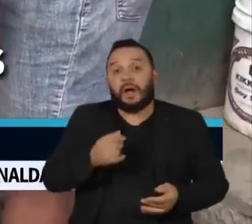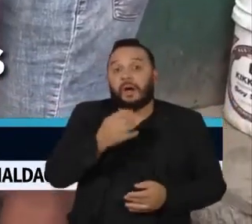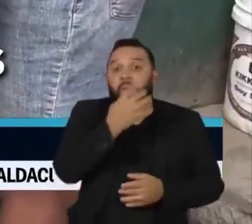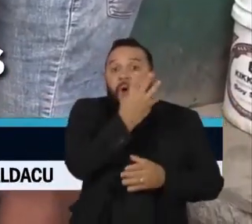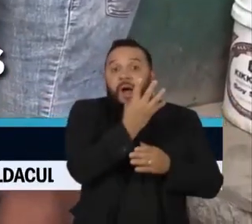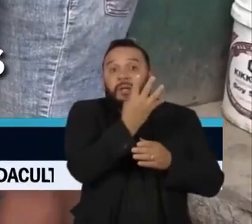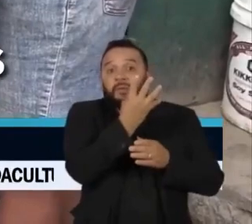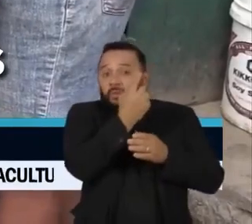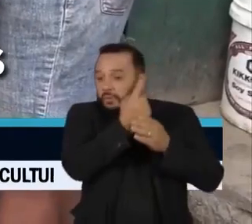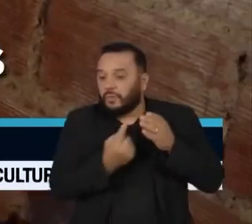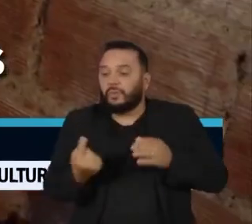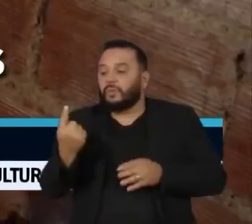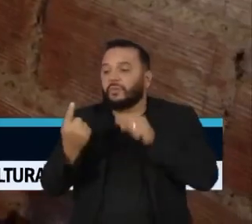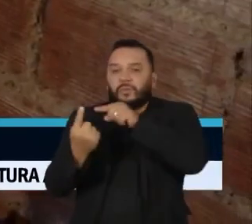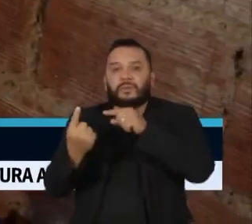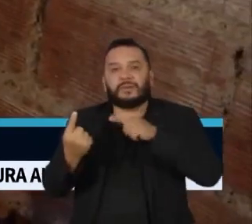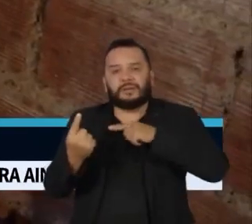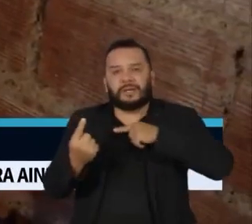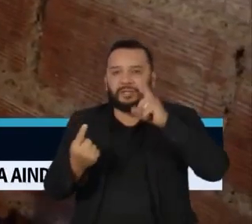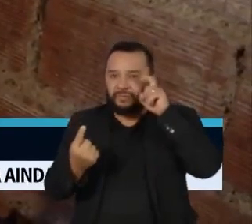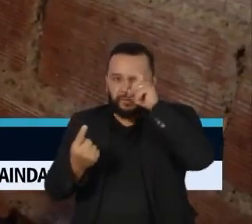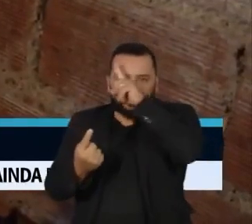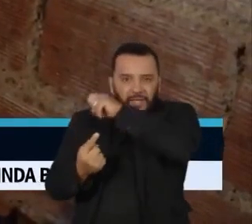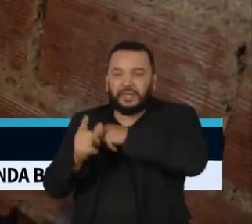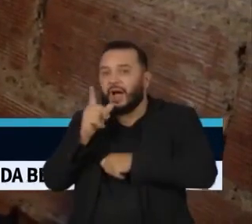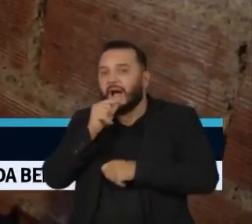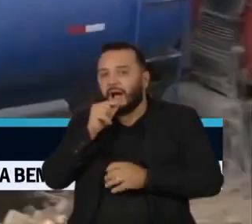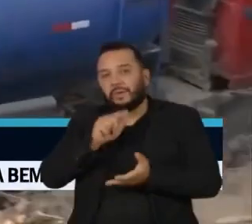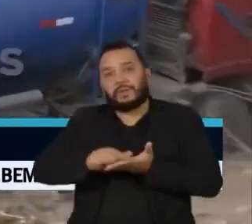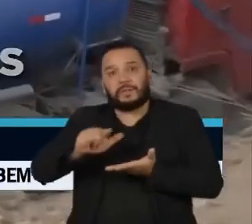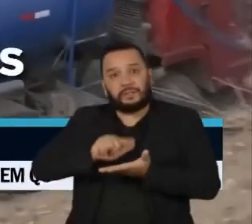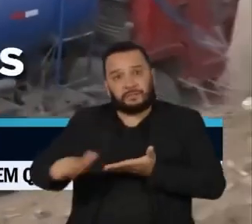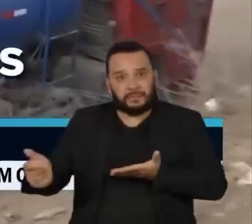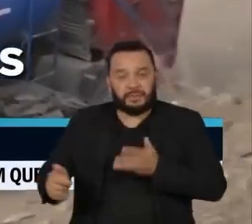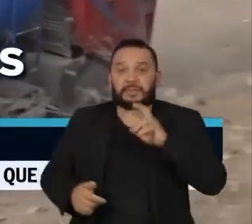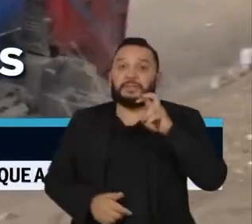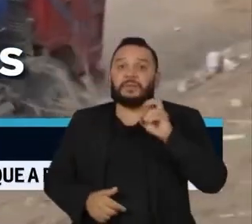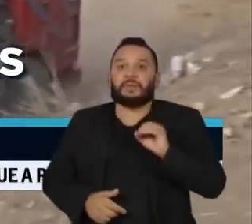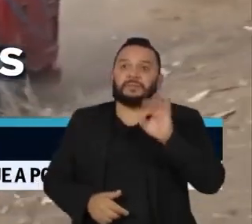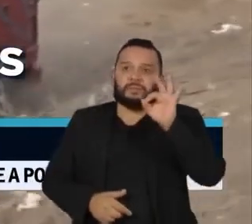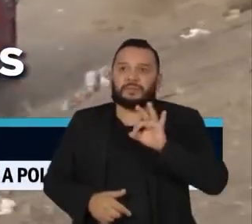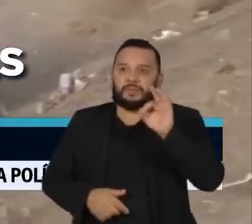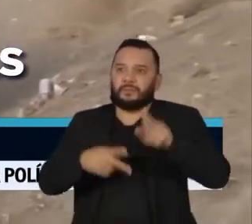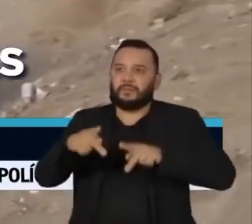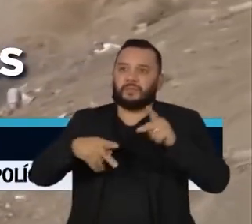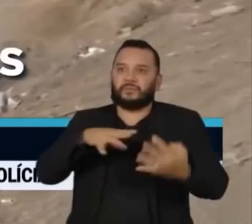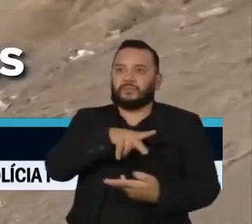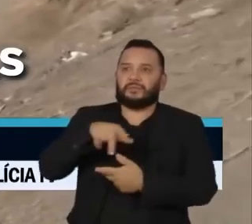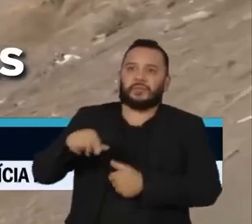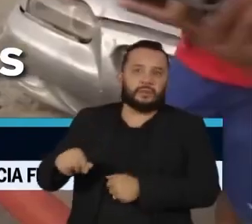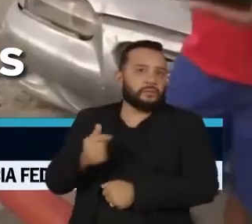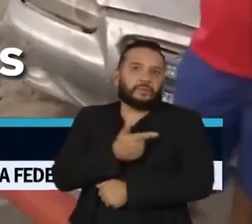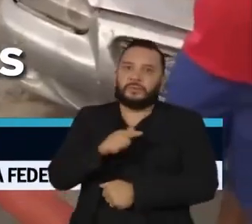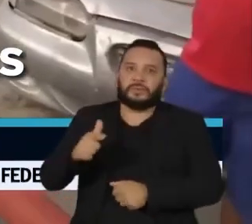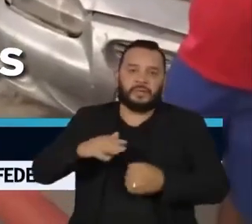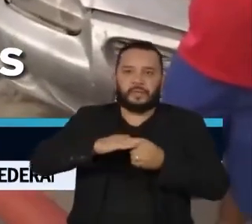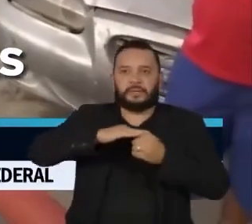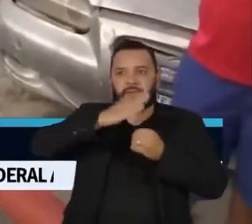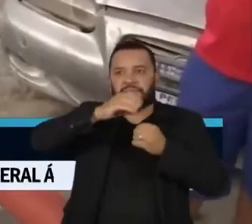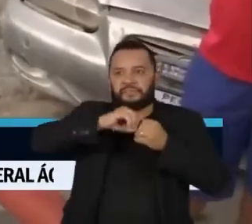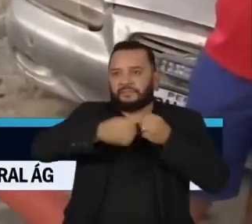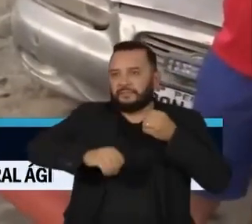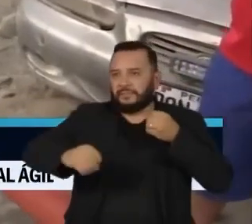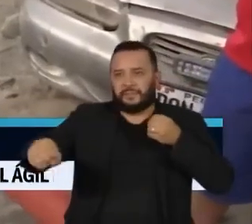não tem fácil acesso à água potável. Quase metade da população mundial não tem serviços adequados de